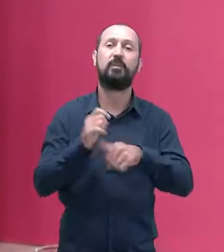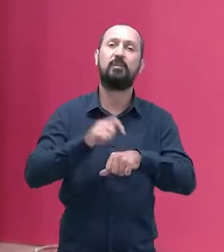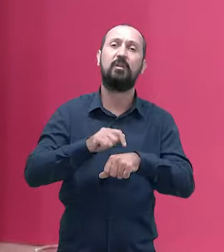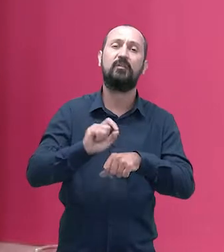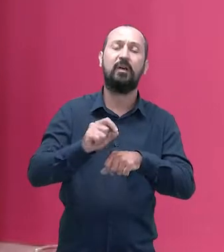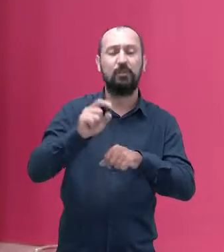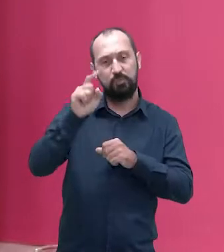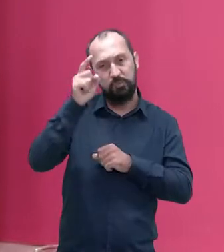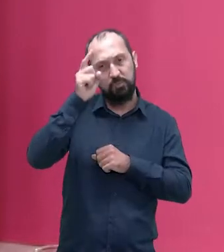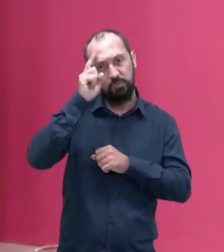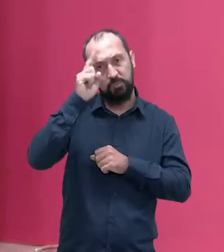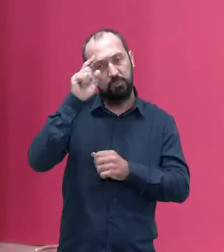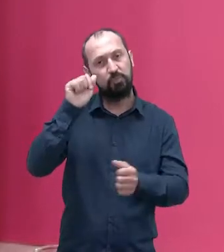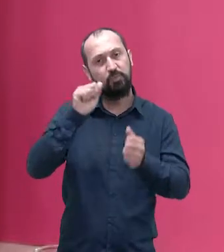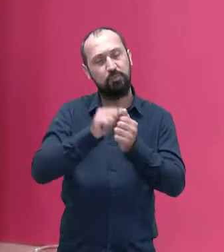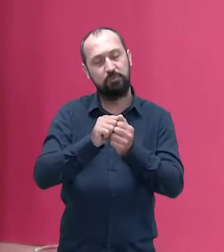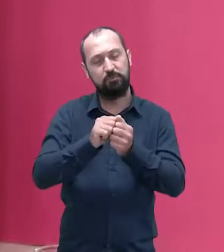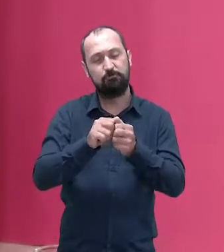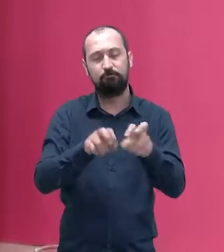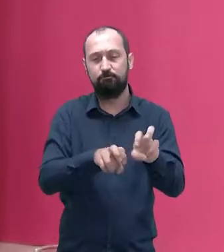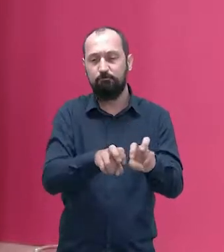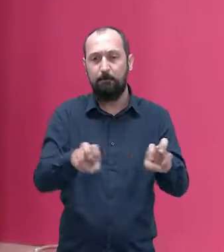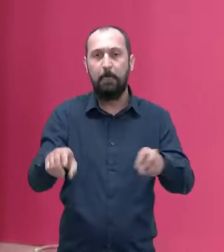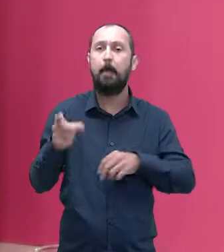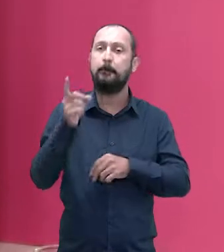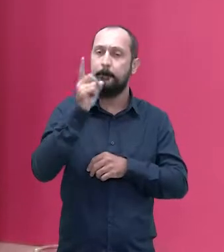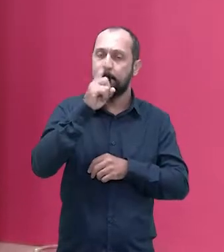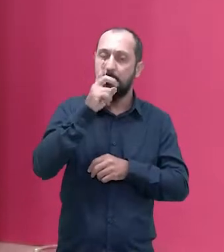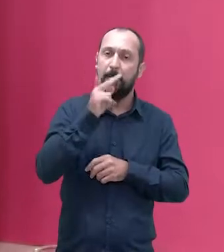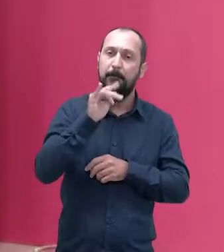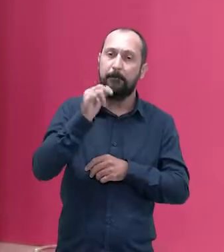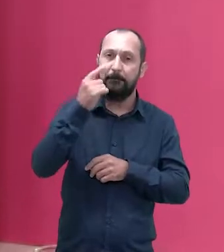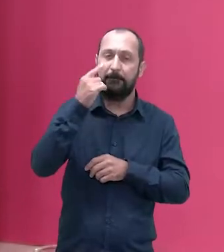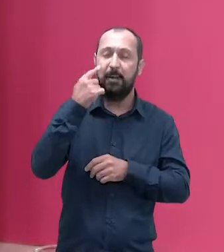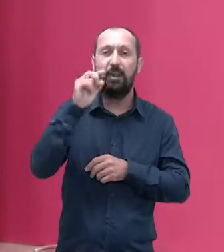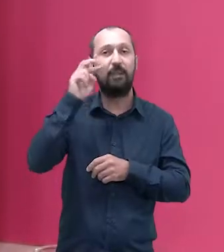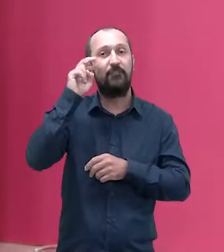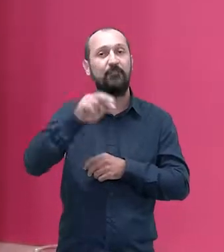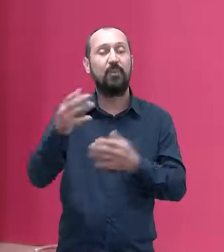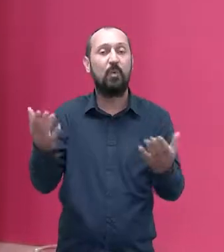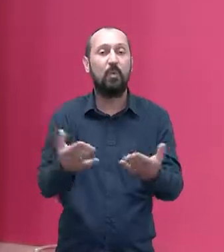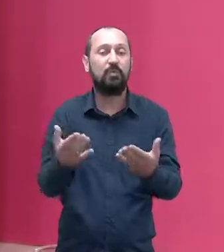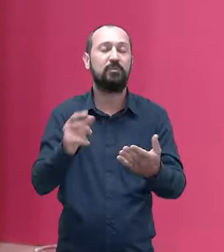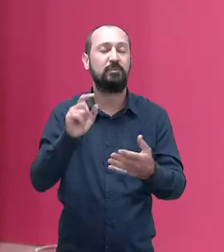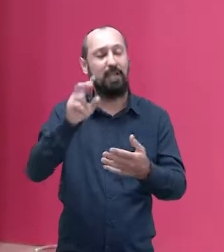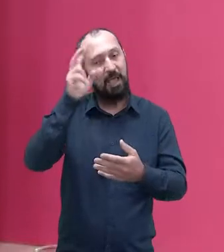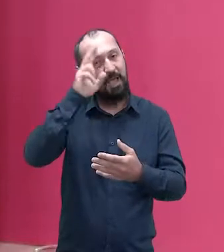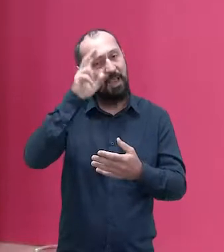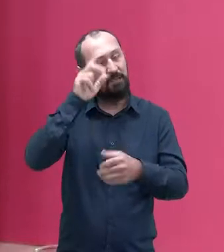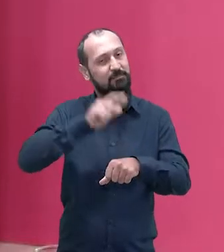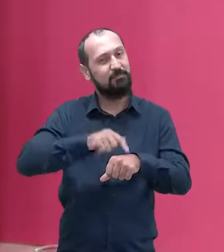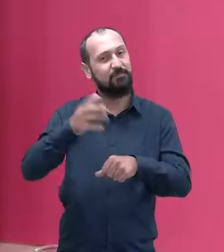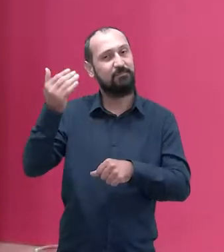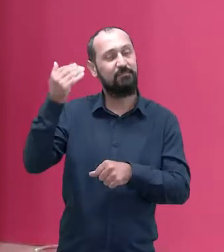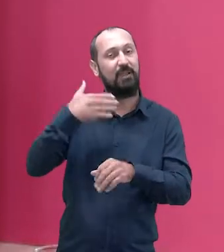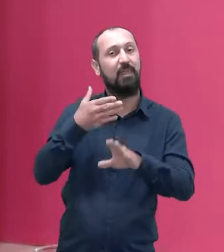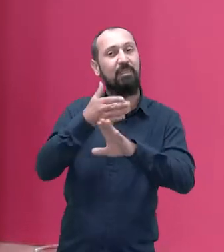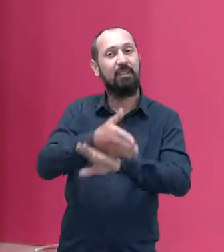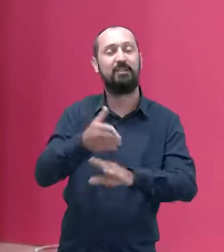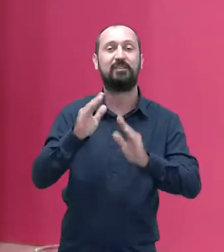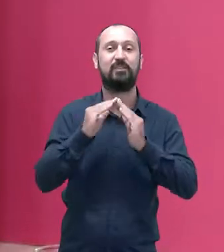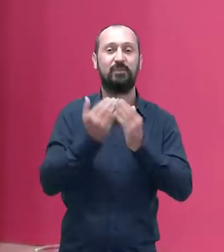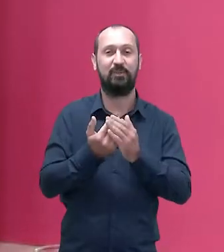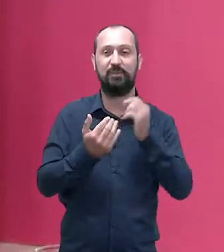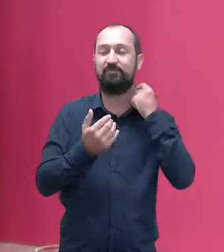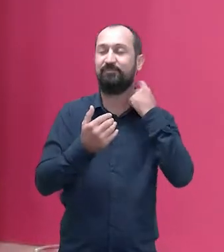E quando falamos em rotina aliada ao trânsito, as mães e os pais que assistem ao programa já lembram logo no trajeto até